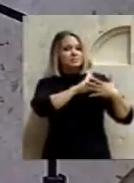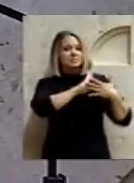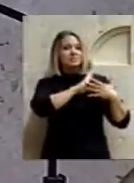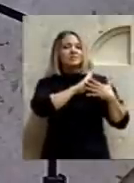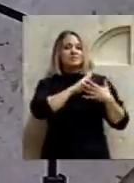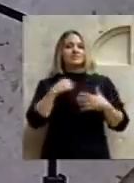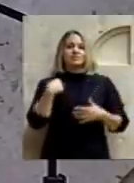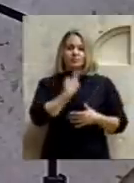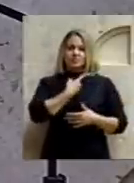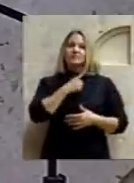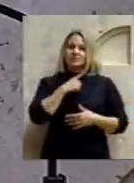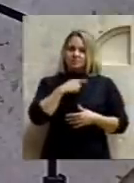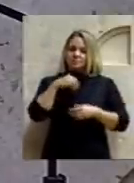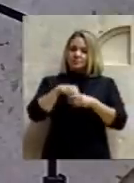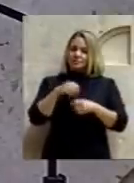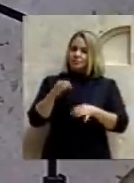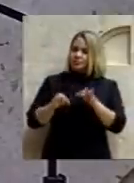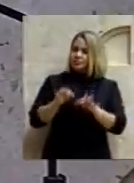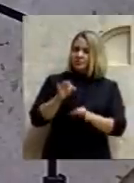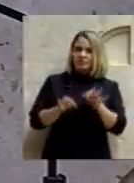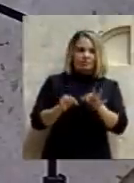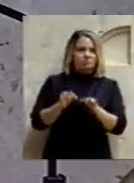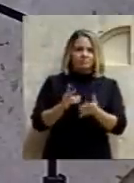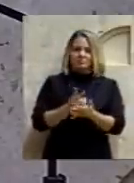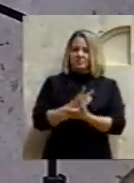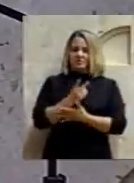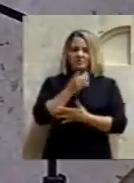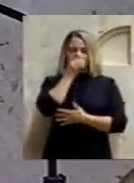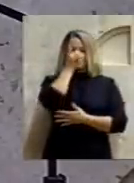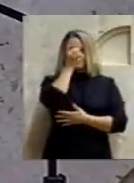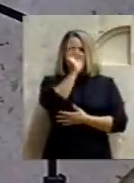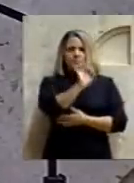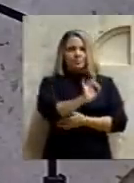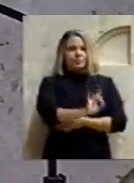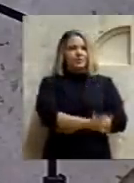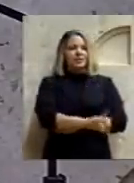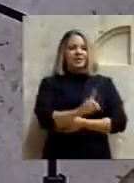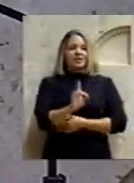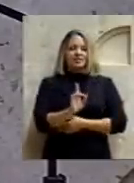recai sobre o judiciário não é nada desprezível.